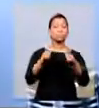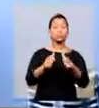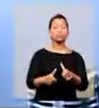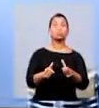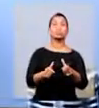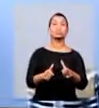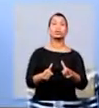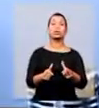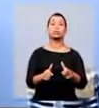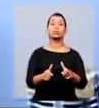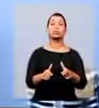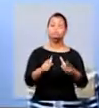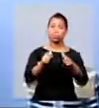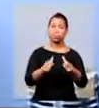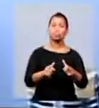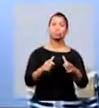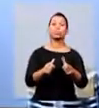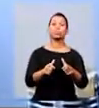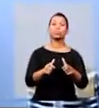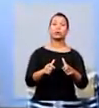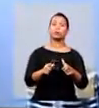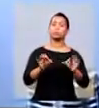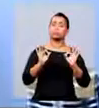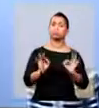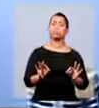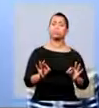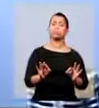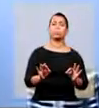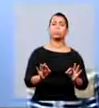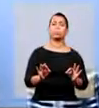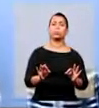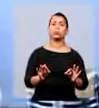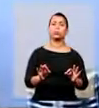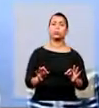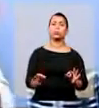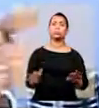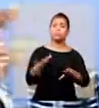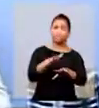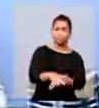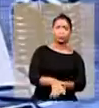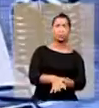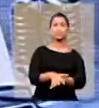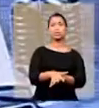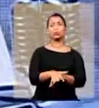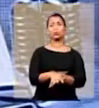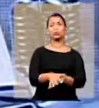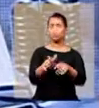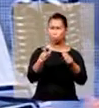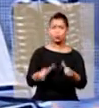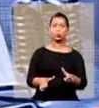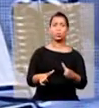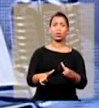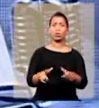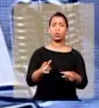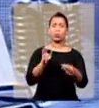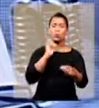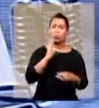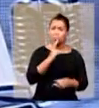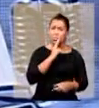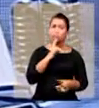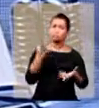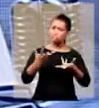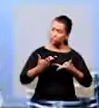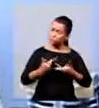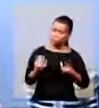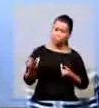né, incluído, né, um estabelecimento onde receba todas as pessoas com todos os tipos de deficiência, né, onde você tem que ter um cardápio